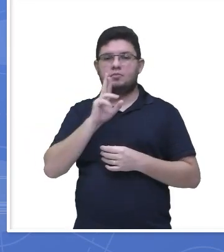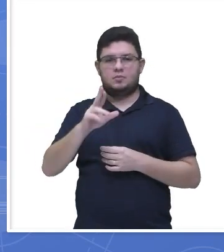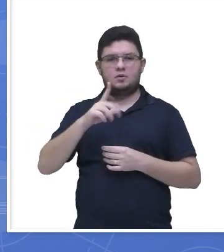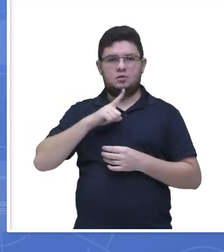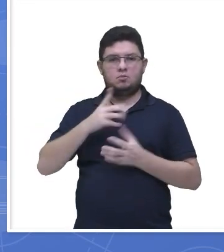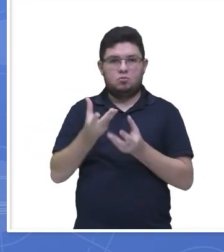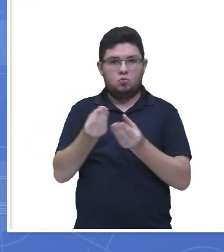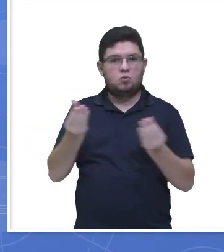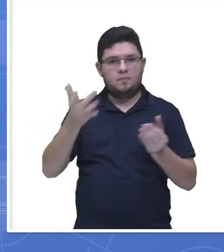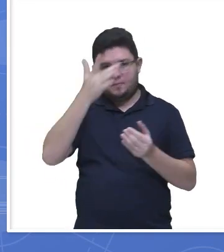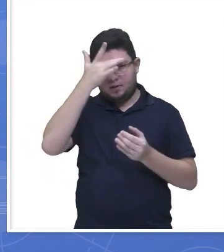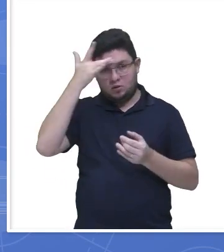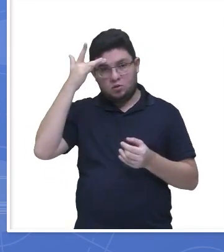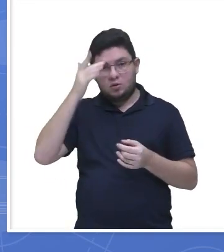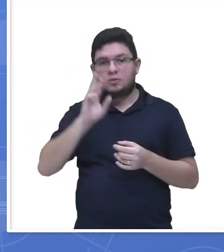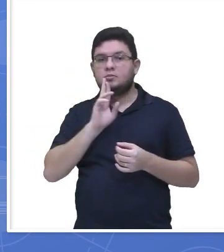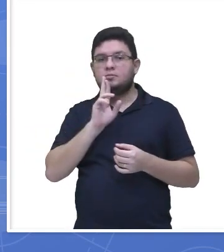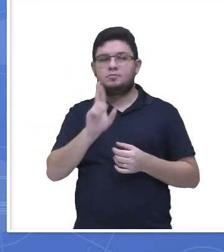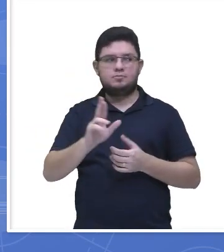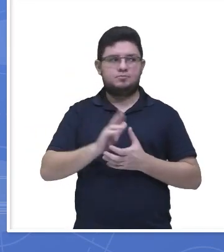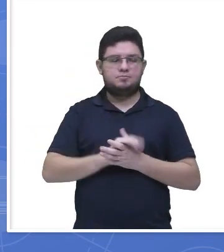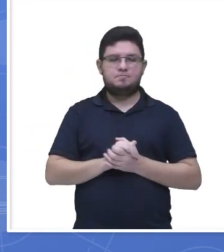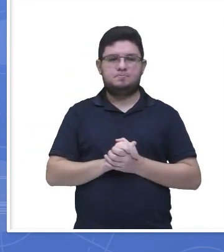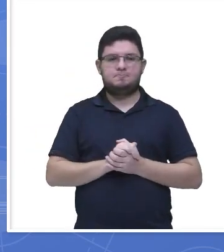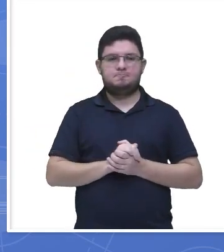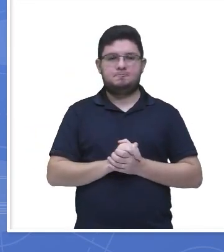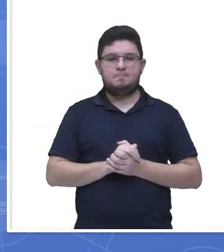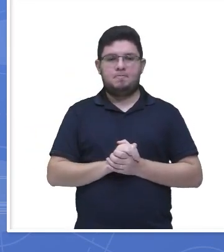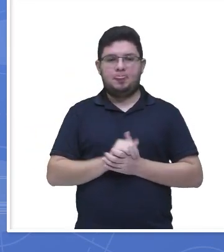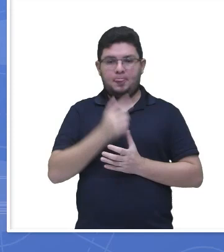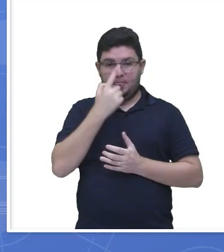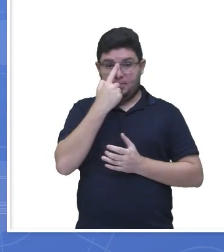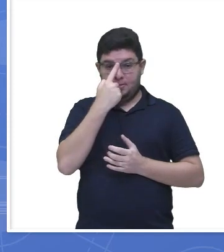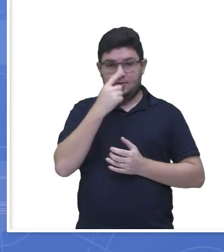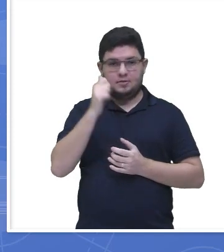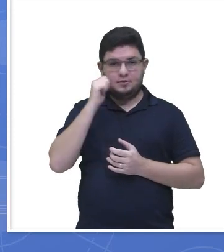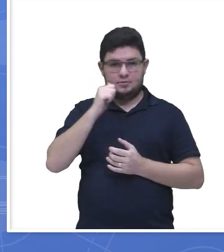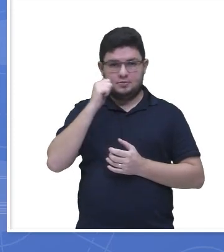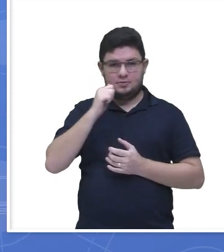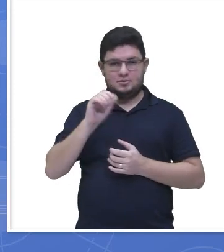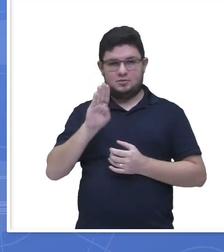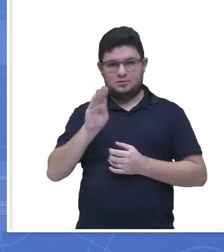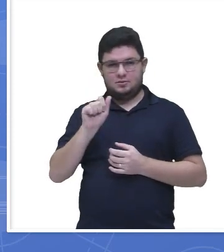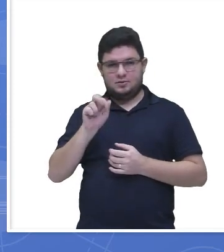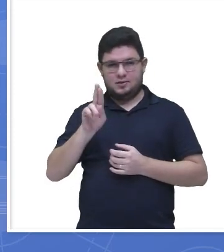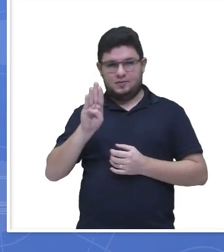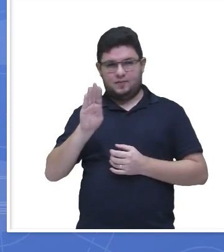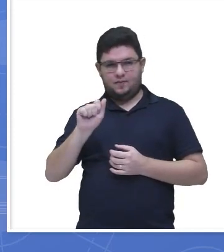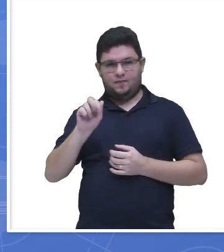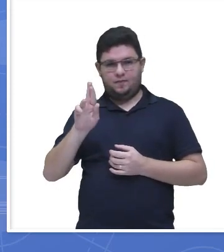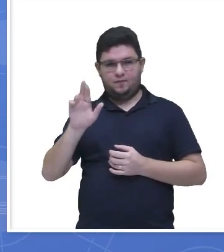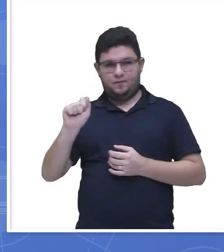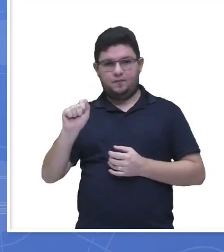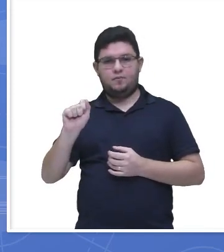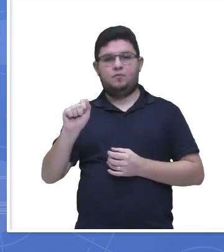ó. Deixa eu ver a partir daqui, ó. A Bárbara colocou letra C. A Raíssa,